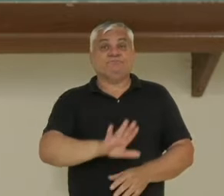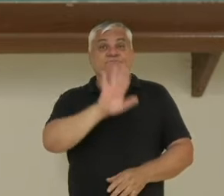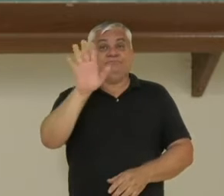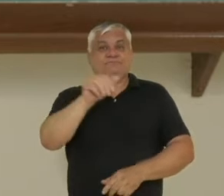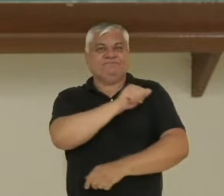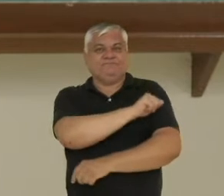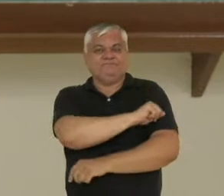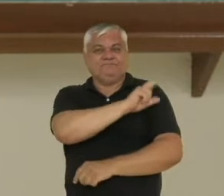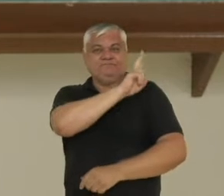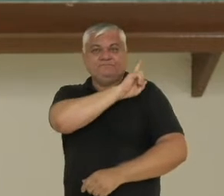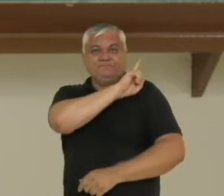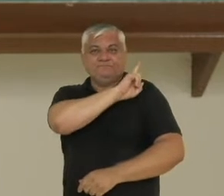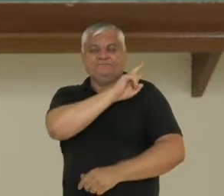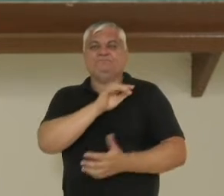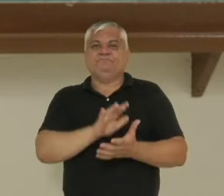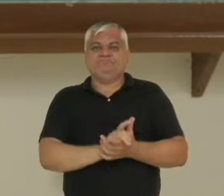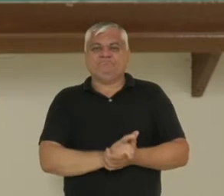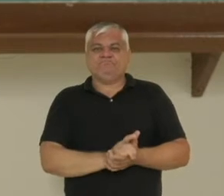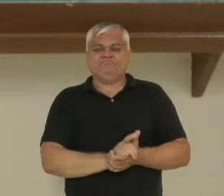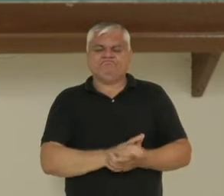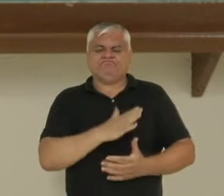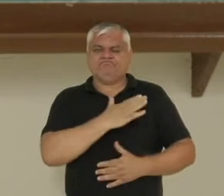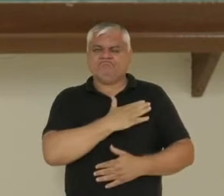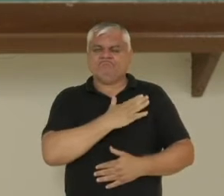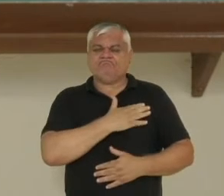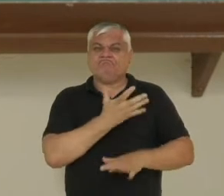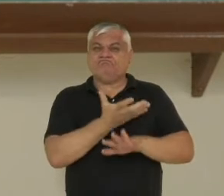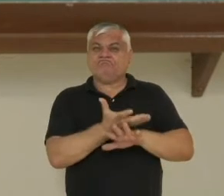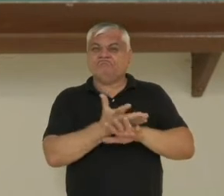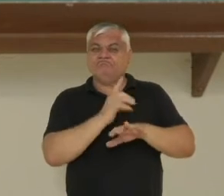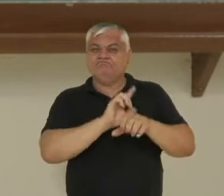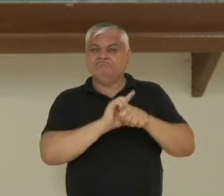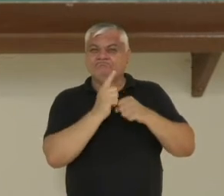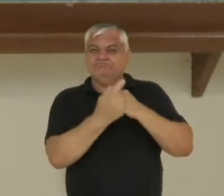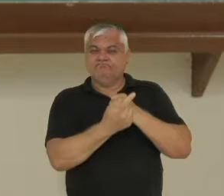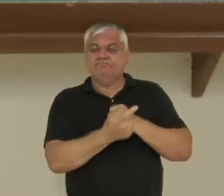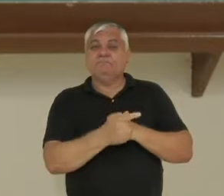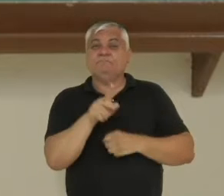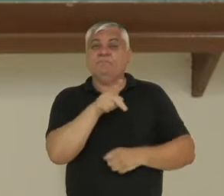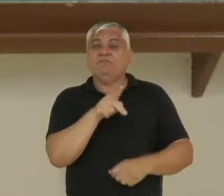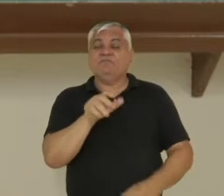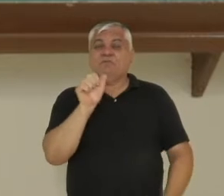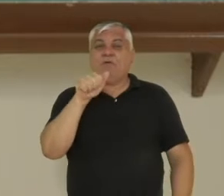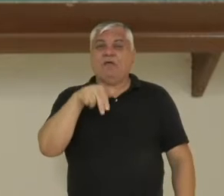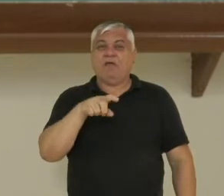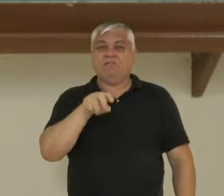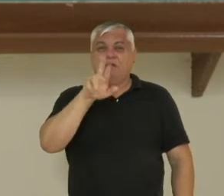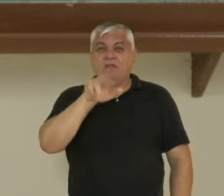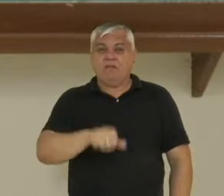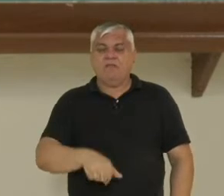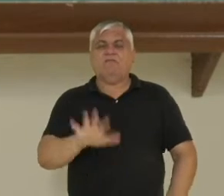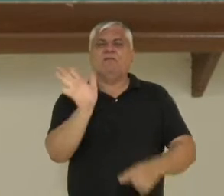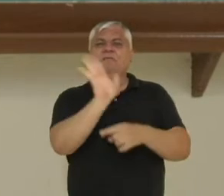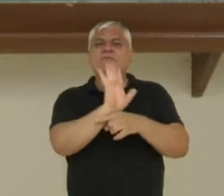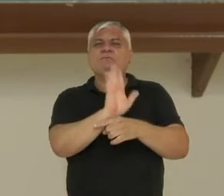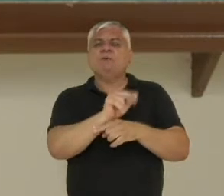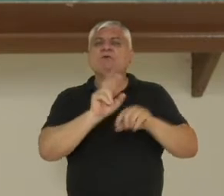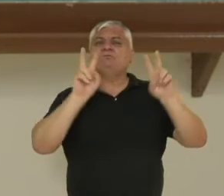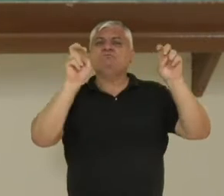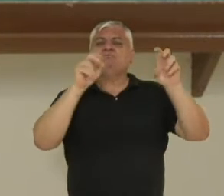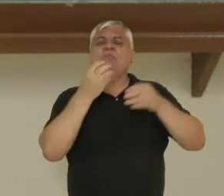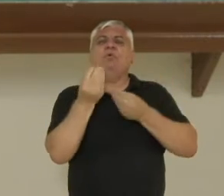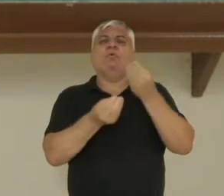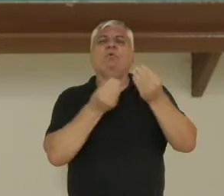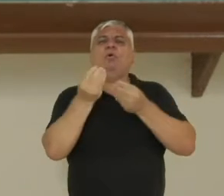Olá, alunos da segunda série do ensino médio, saudações geográficas, eu sou o professor André e neste vídeo vamos falar então sobre o processo